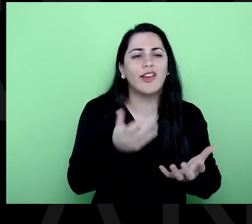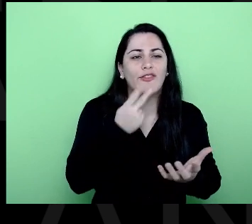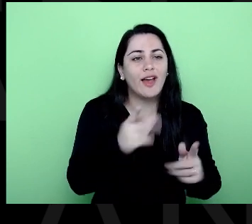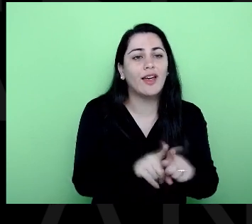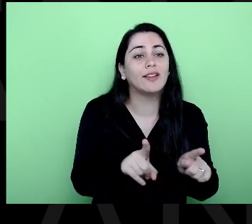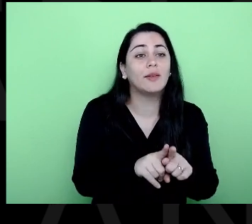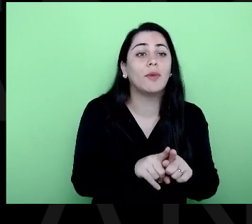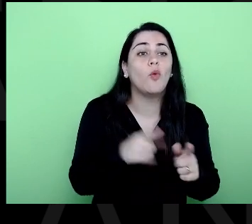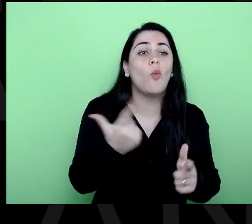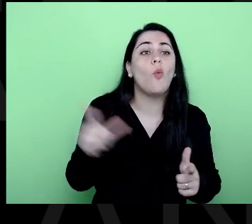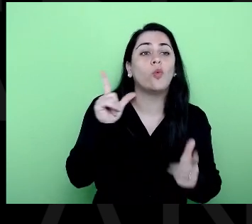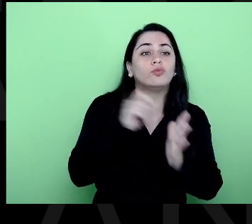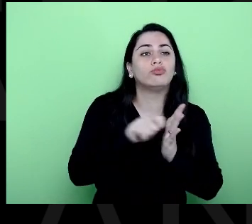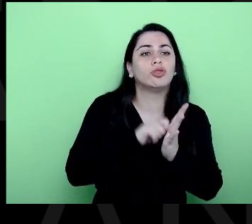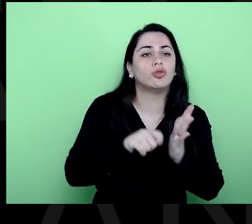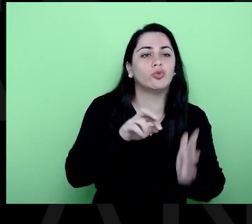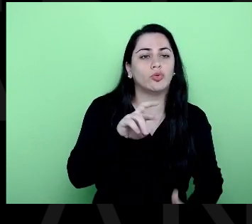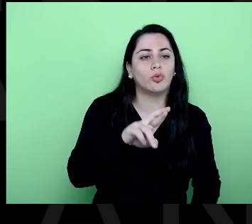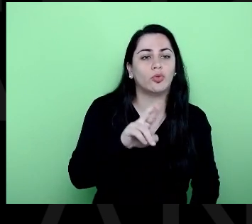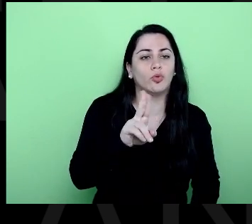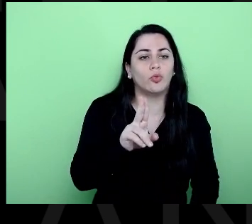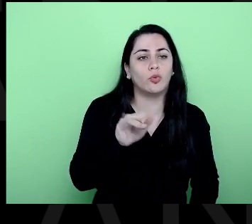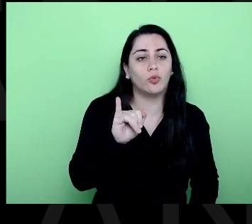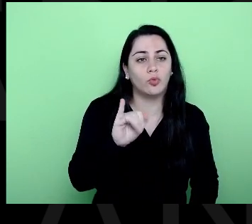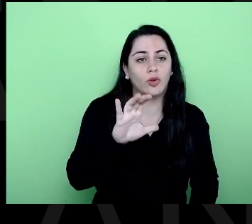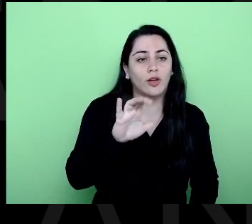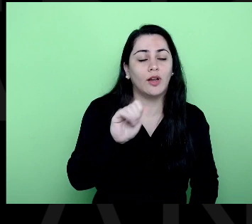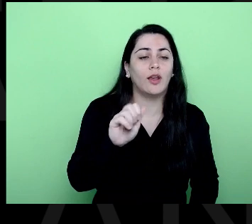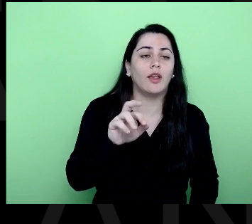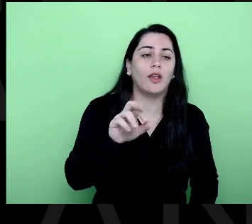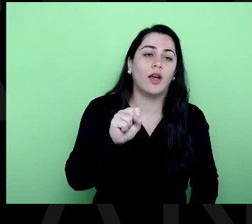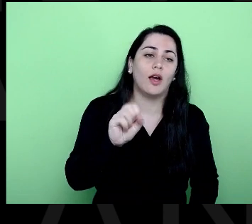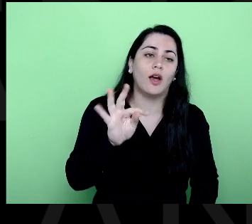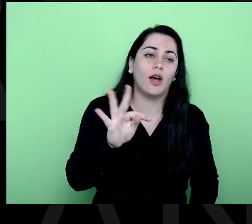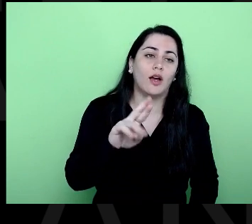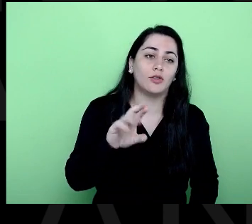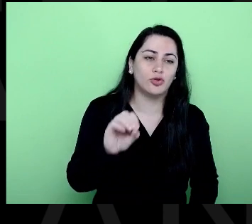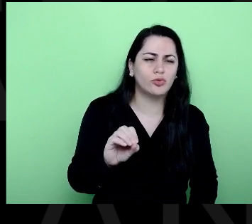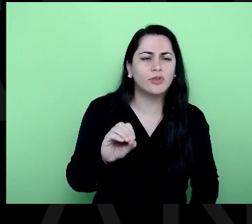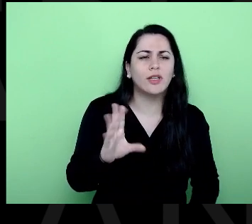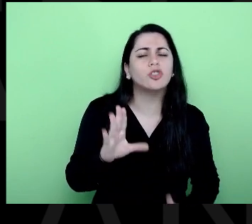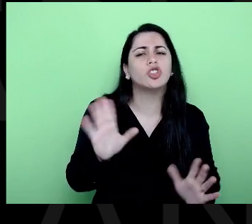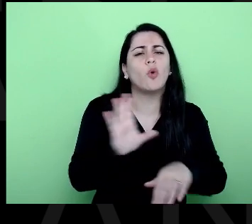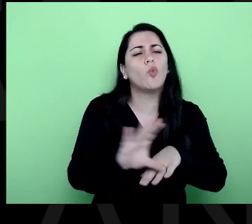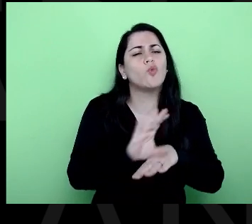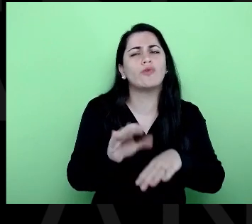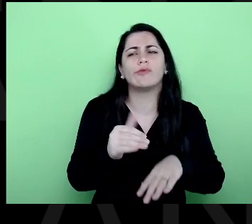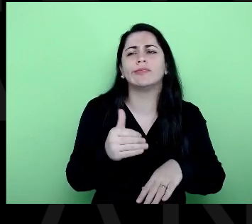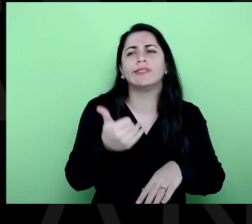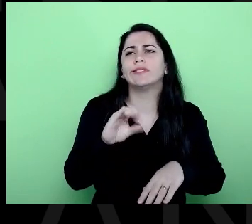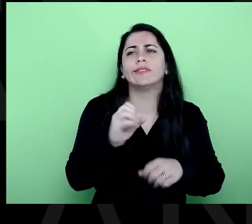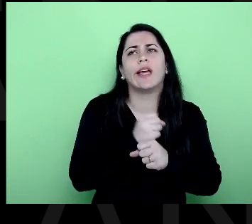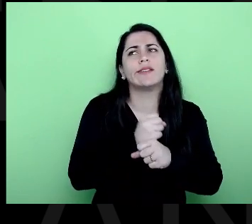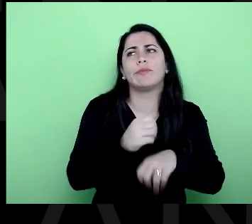o Rui Castro. Eu fiz um curso, fui da primeira turma dele, tem mais de 10 anos, um curso de